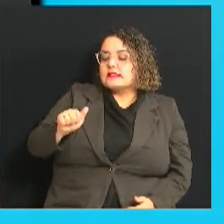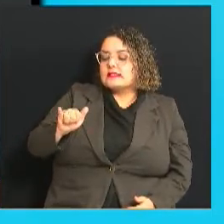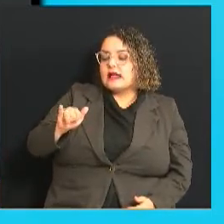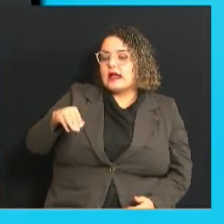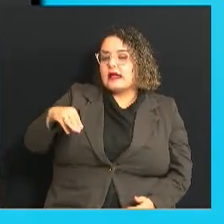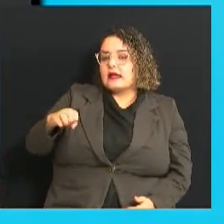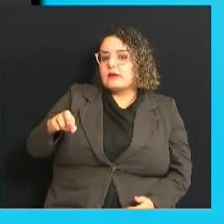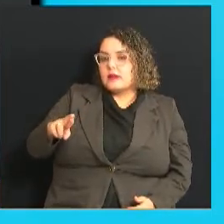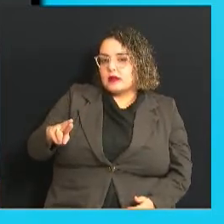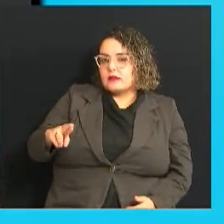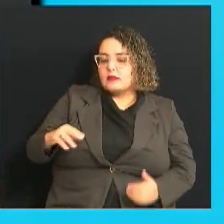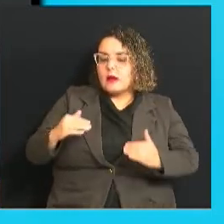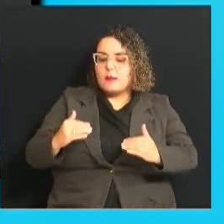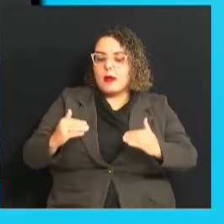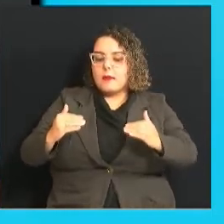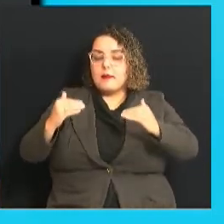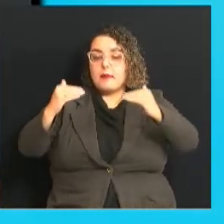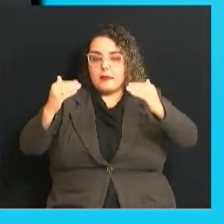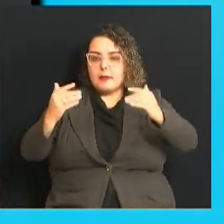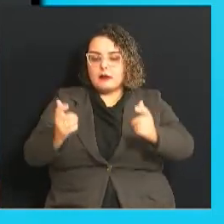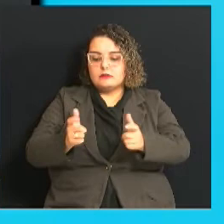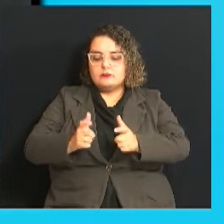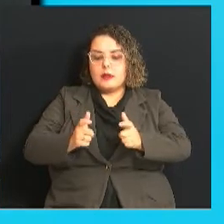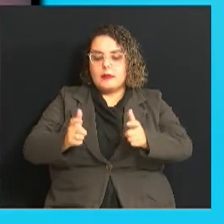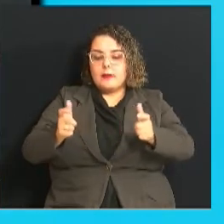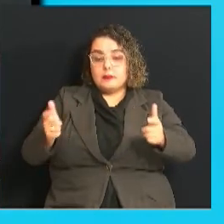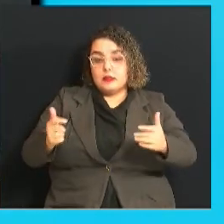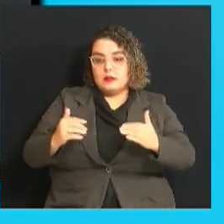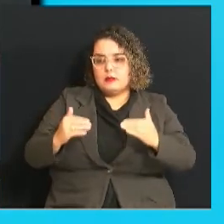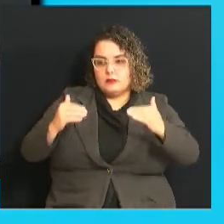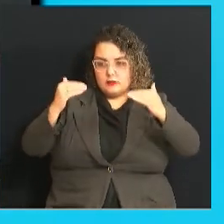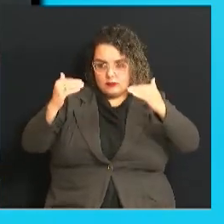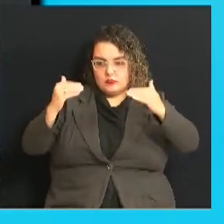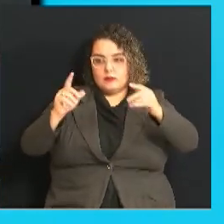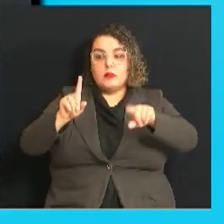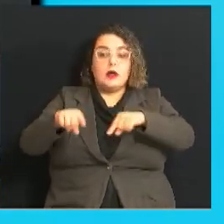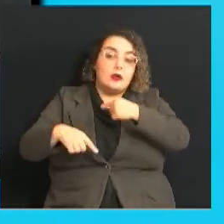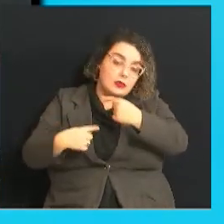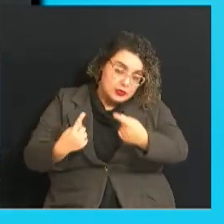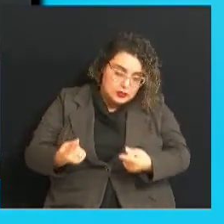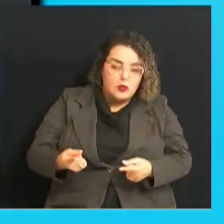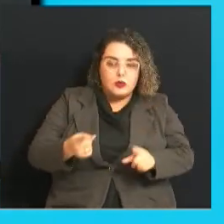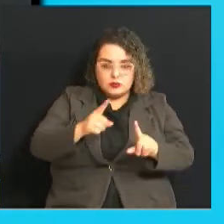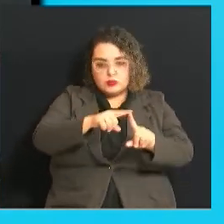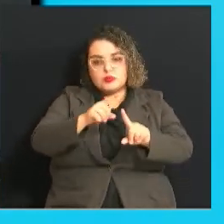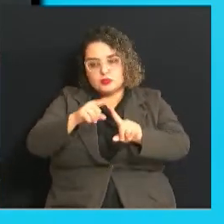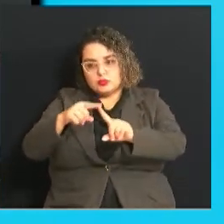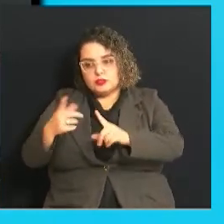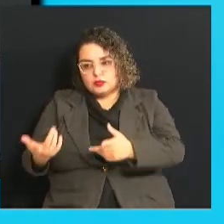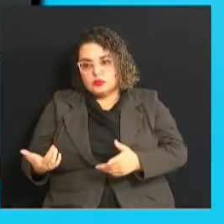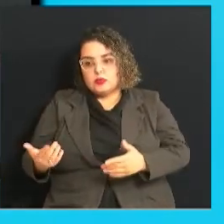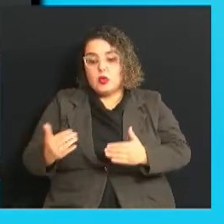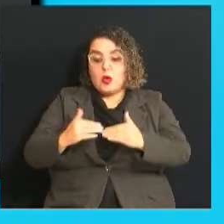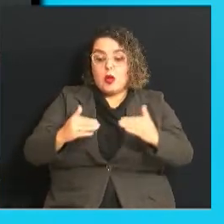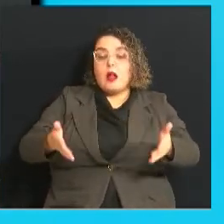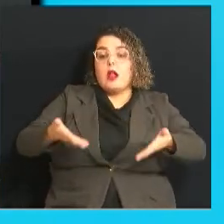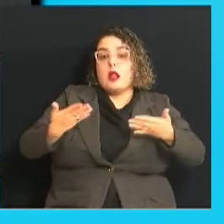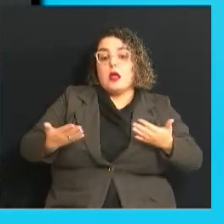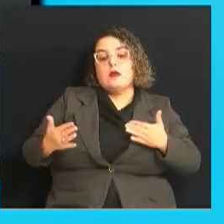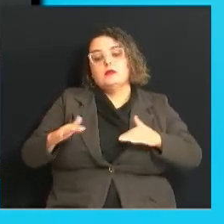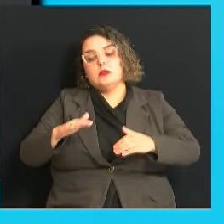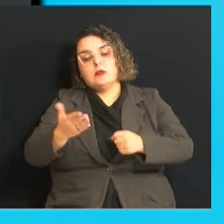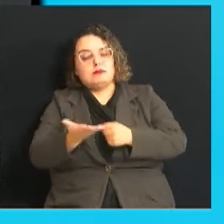graduação dela, a gente utiliza a graduação dela até para as outras, os outros tipos. Existe o grau leve, o grau moderado e o